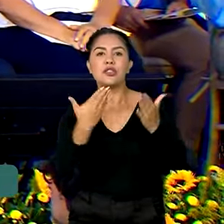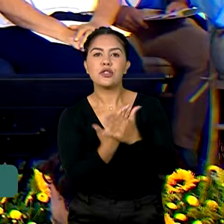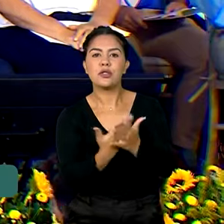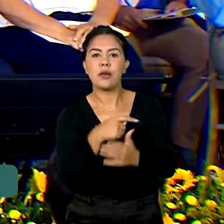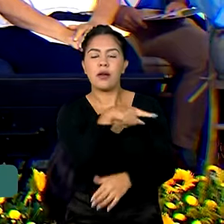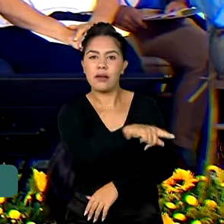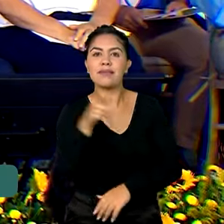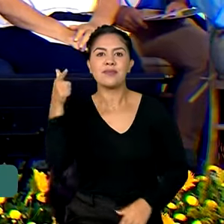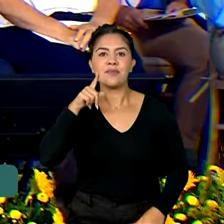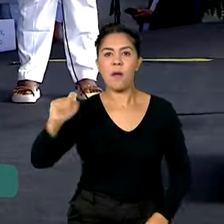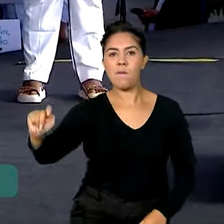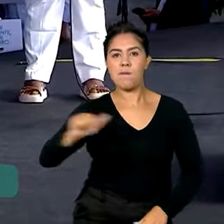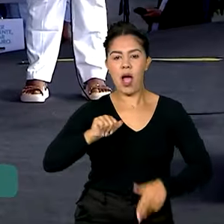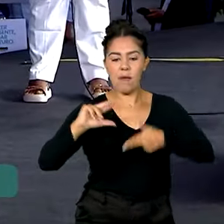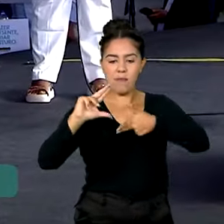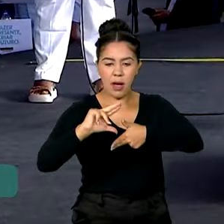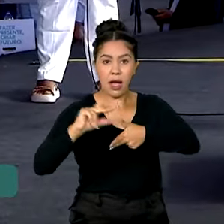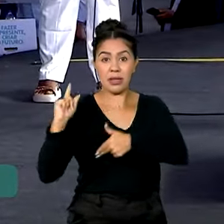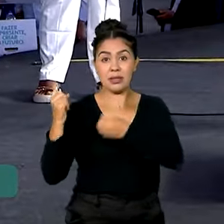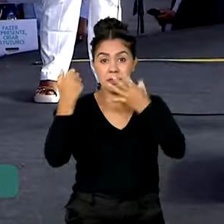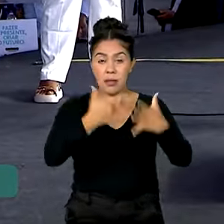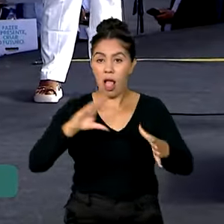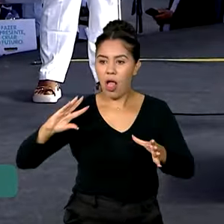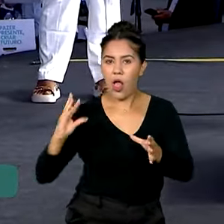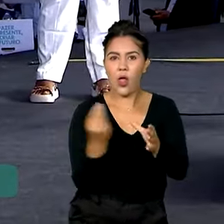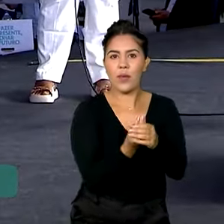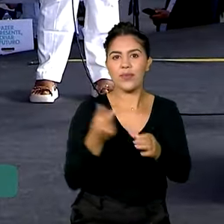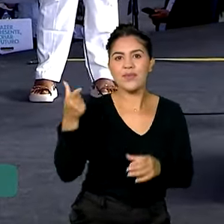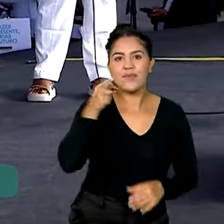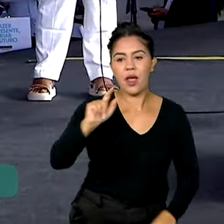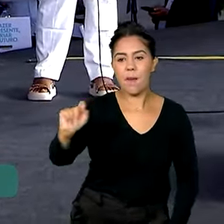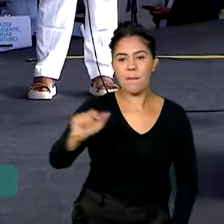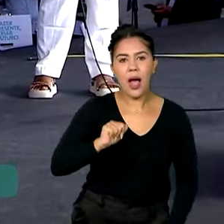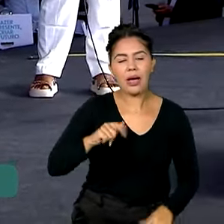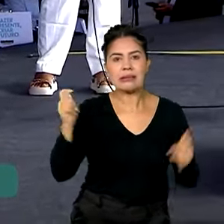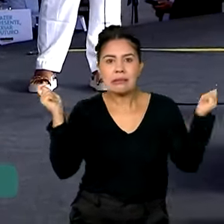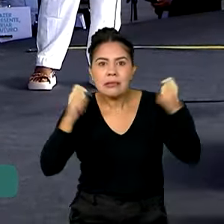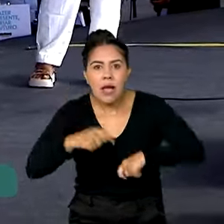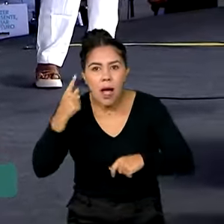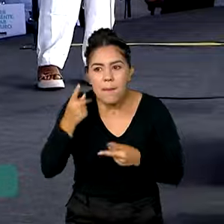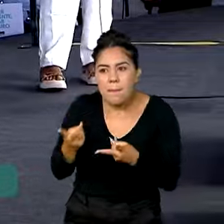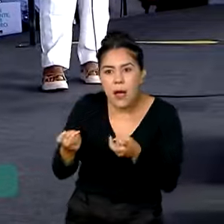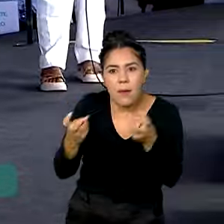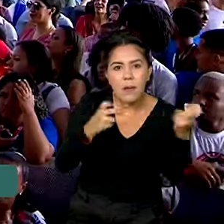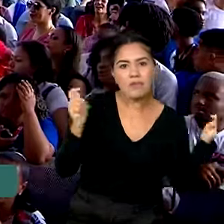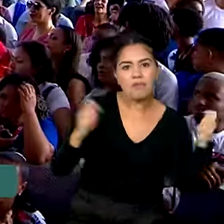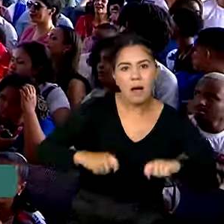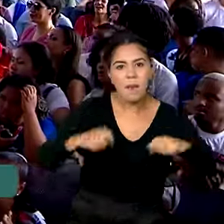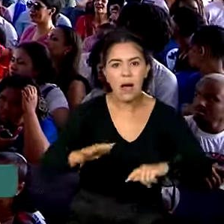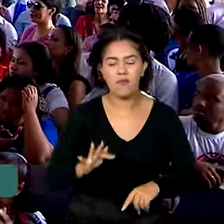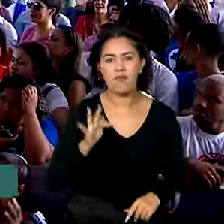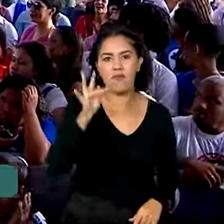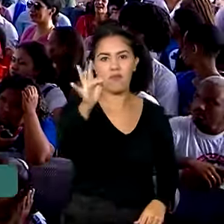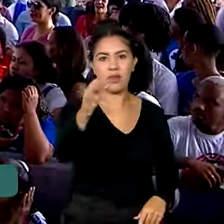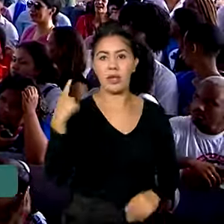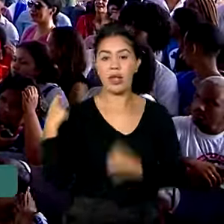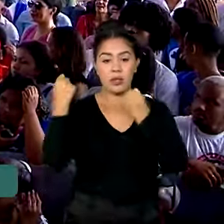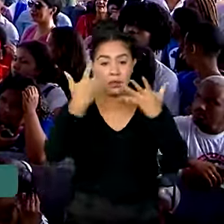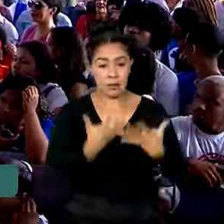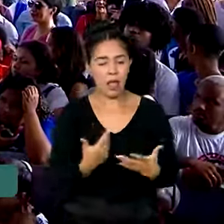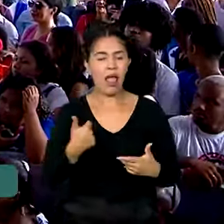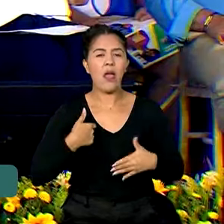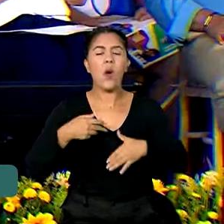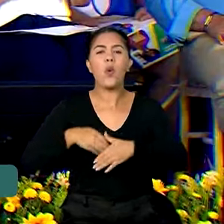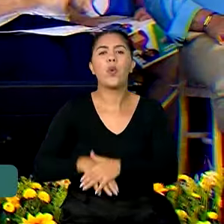Pé de Meia. A inclusão no programa fez a jovem enxergar novas possibilidades de futuro. Costumo falar que vocês são